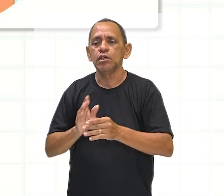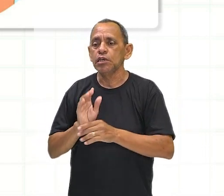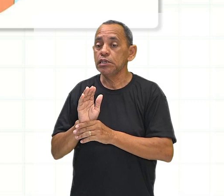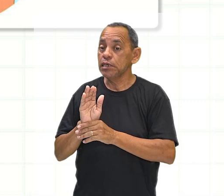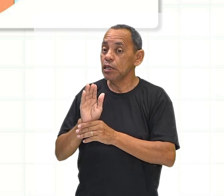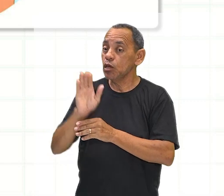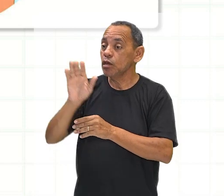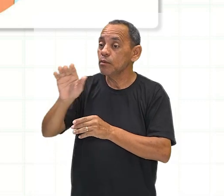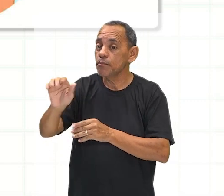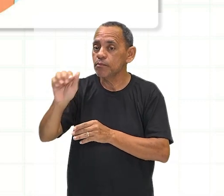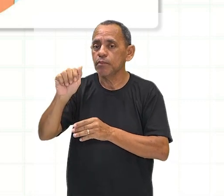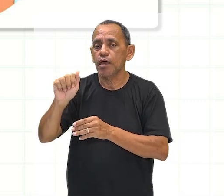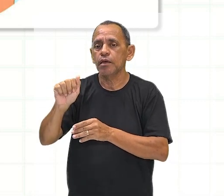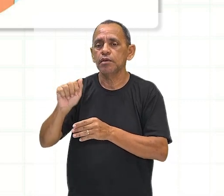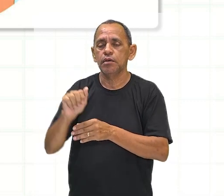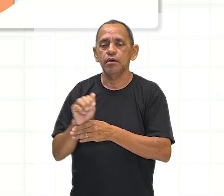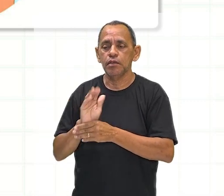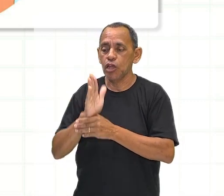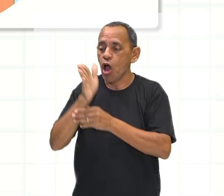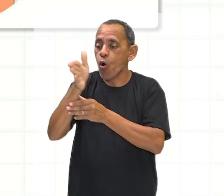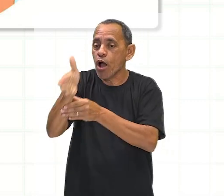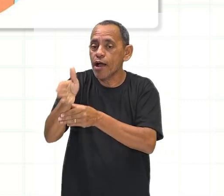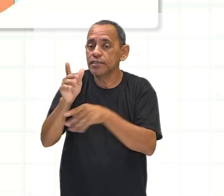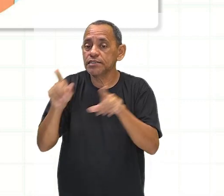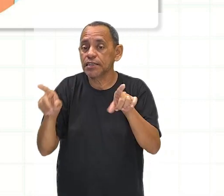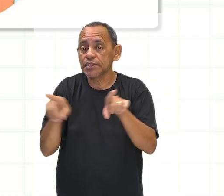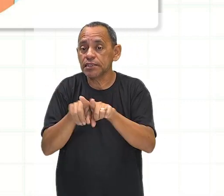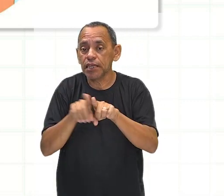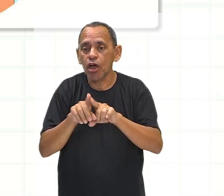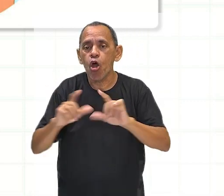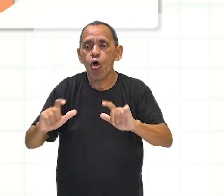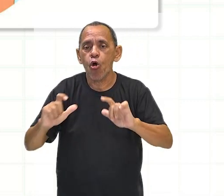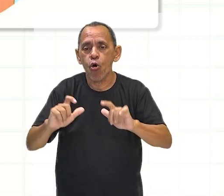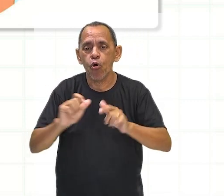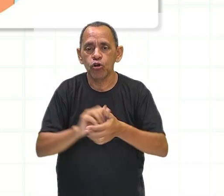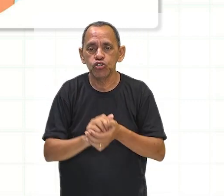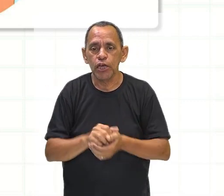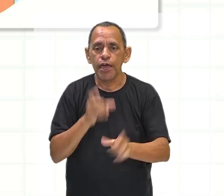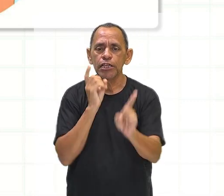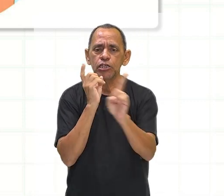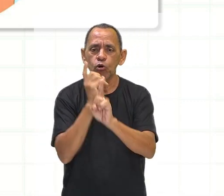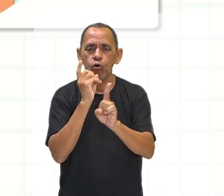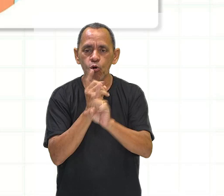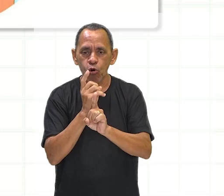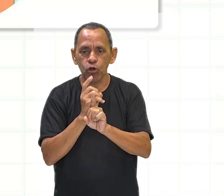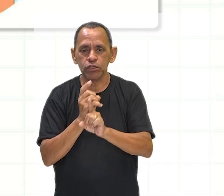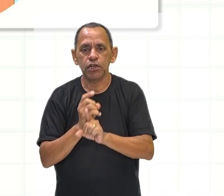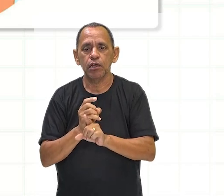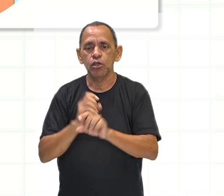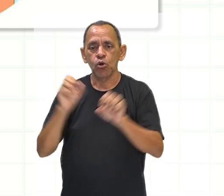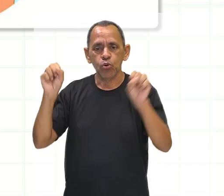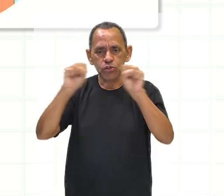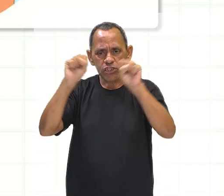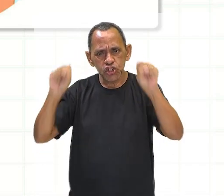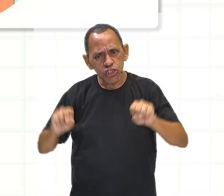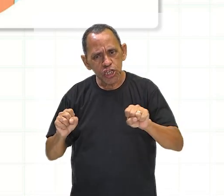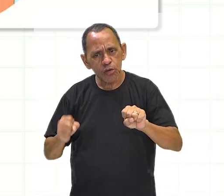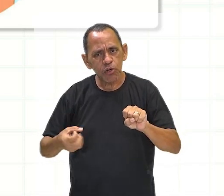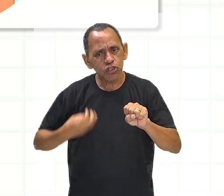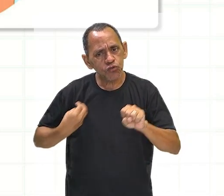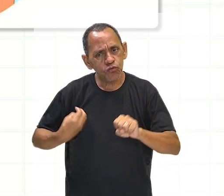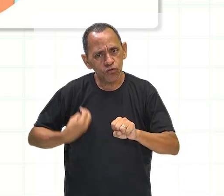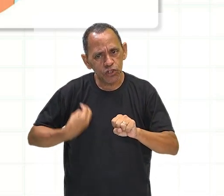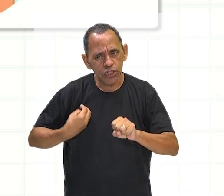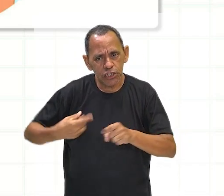espermatozoides e protegendo eles contra a acidez, né? Então a gente tem aí também as glândulas bulbouretrais produzindo